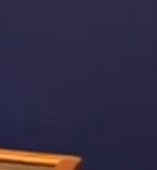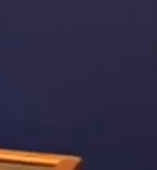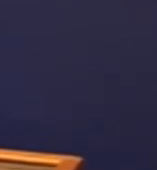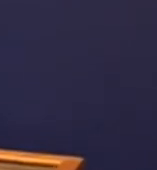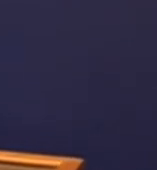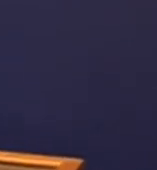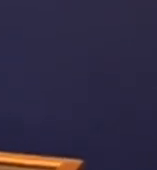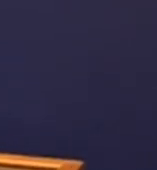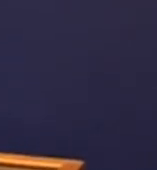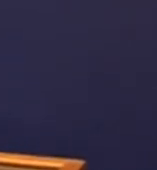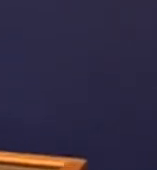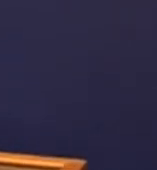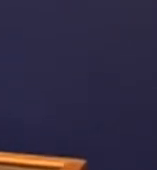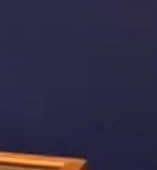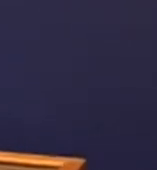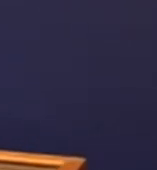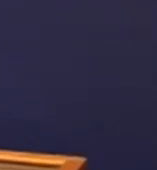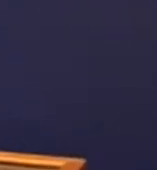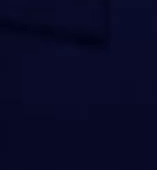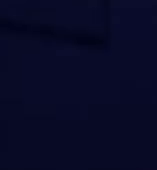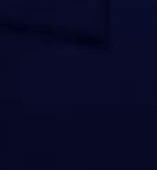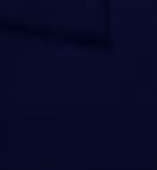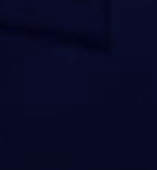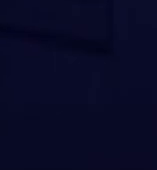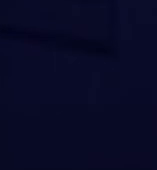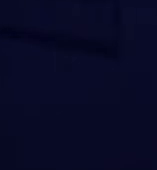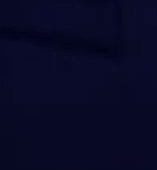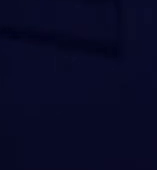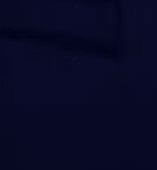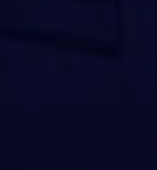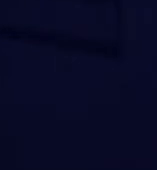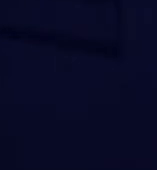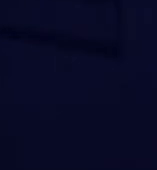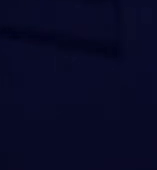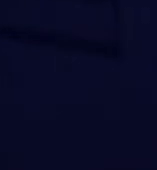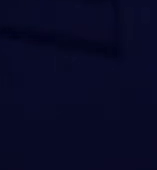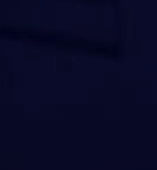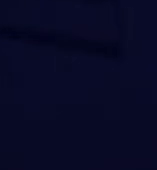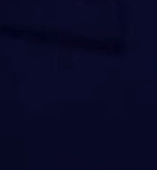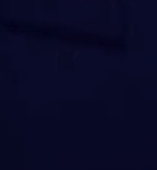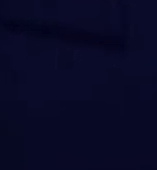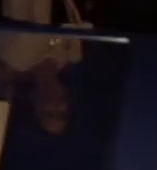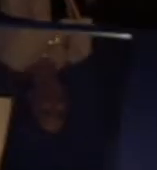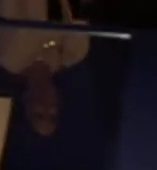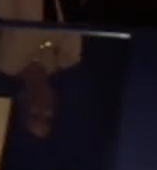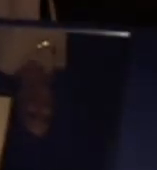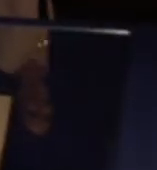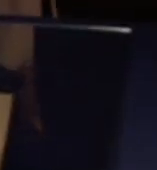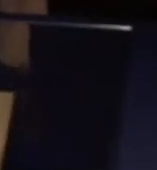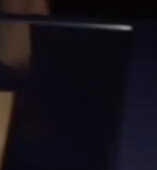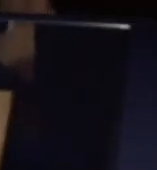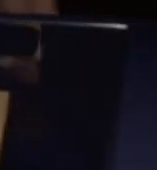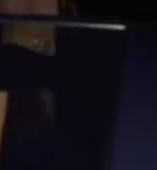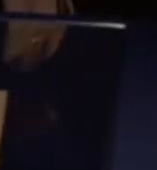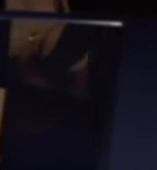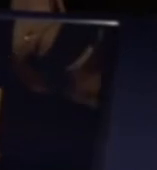a relevância cultural que a Igreja tem para o mundo, mesmo o mundo que não é crente. E, portanto, com tudo isso junto, achámos que era o momento